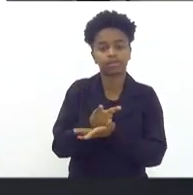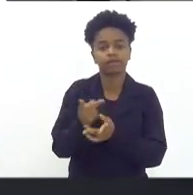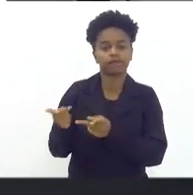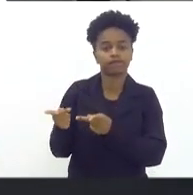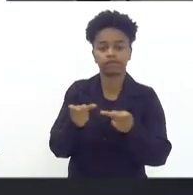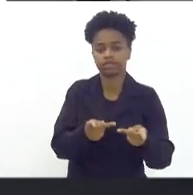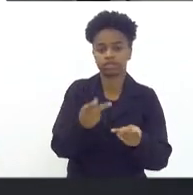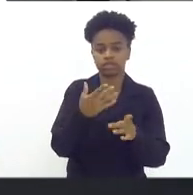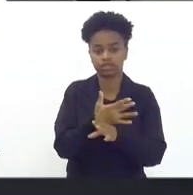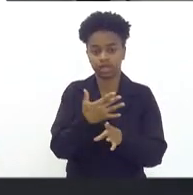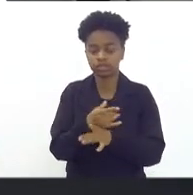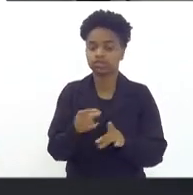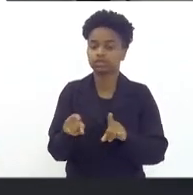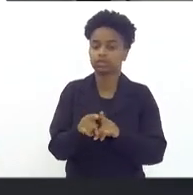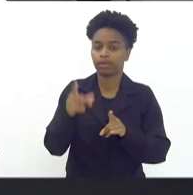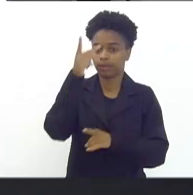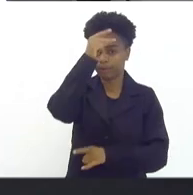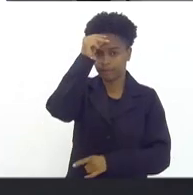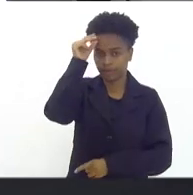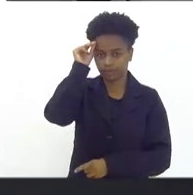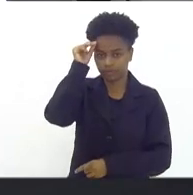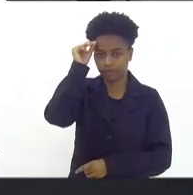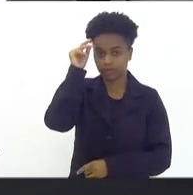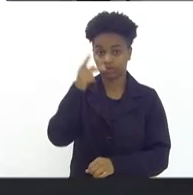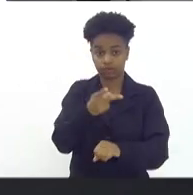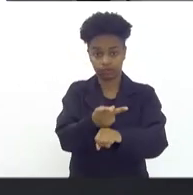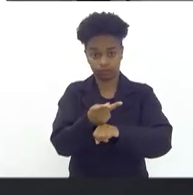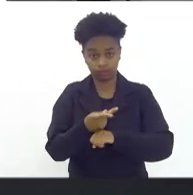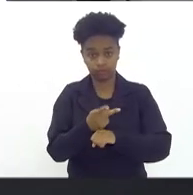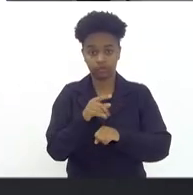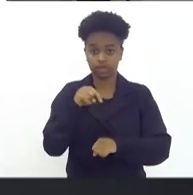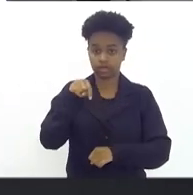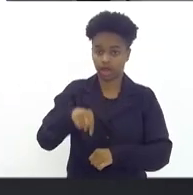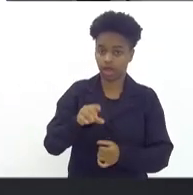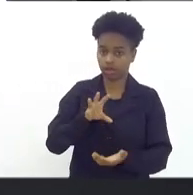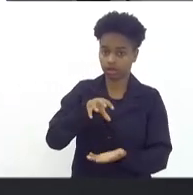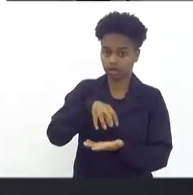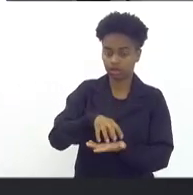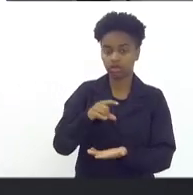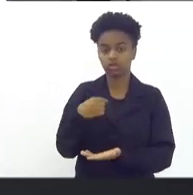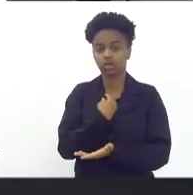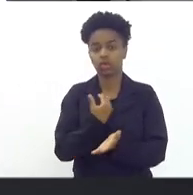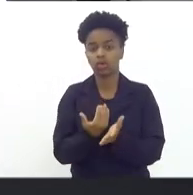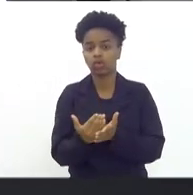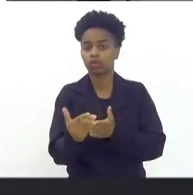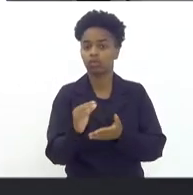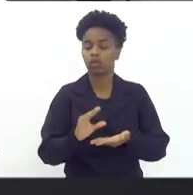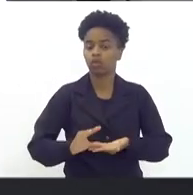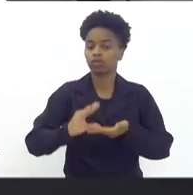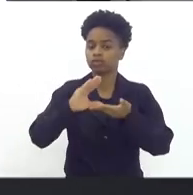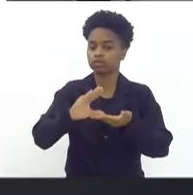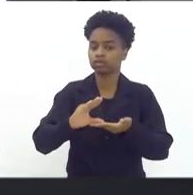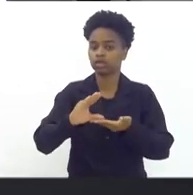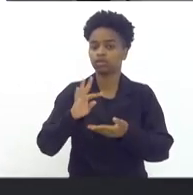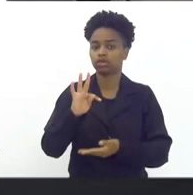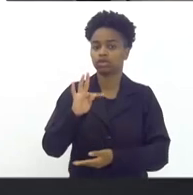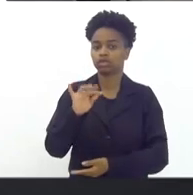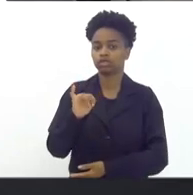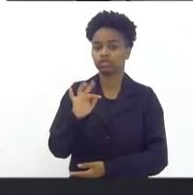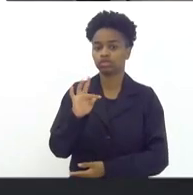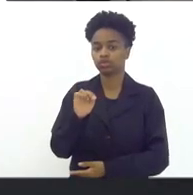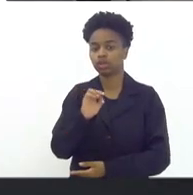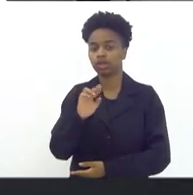prefeitos estão visitando a agência a gente iniciou o conselho de titulares que é o quê que é o